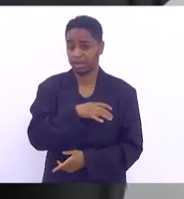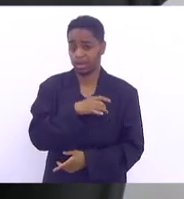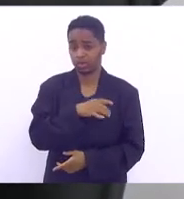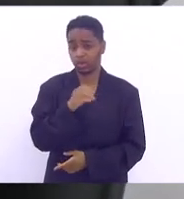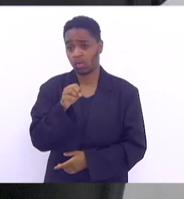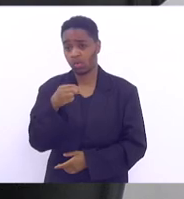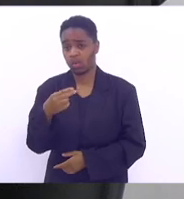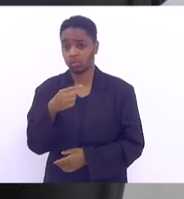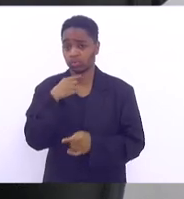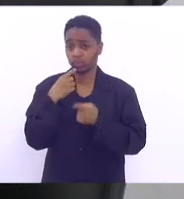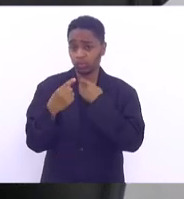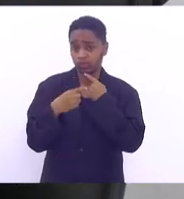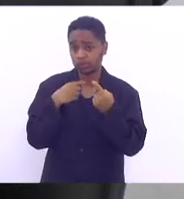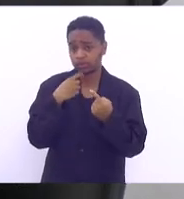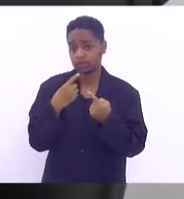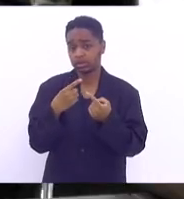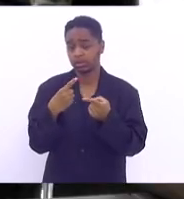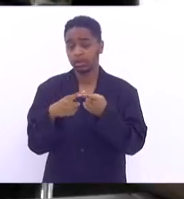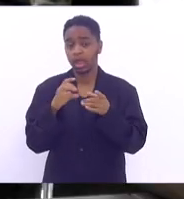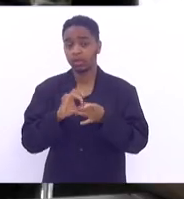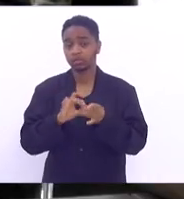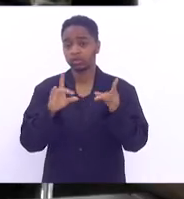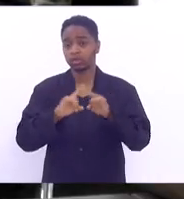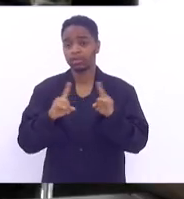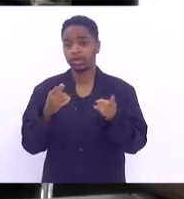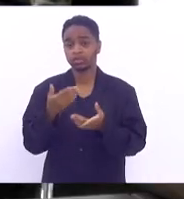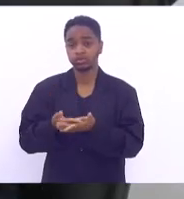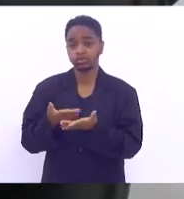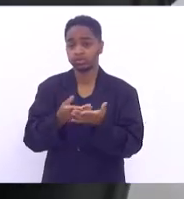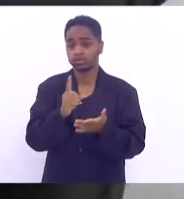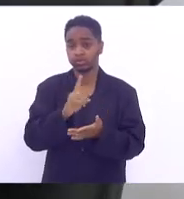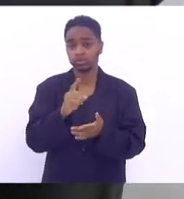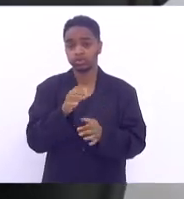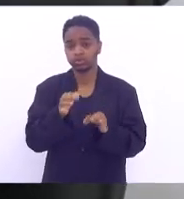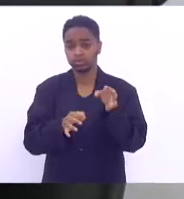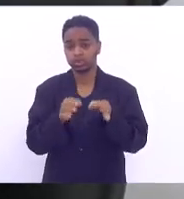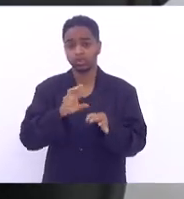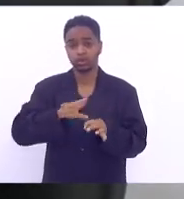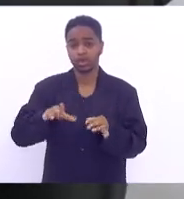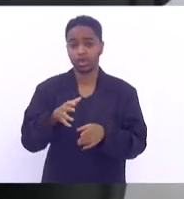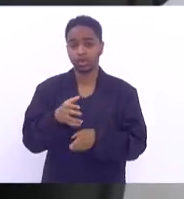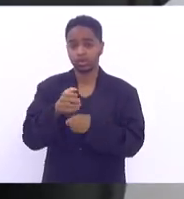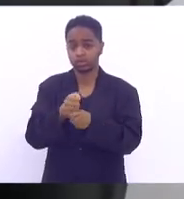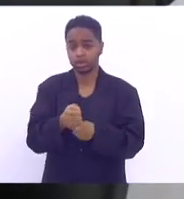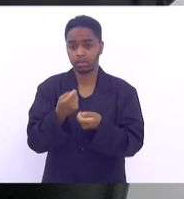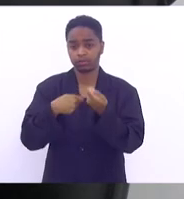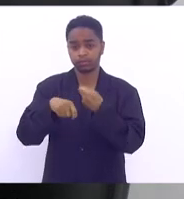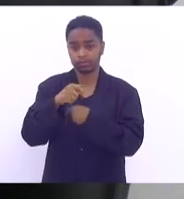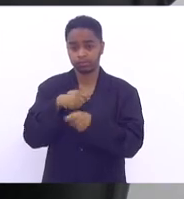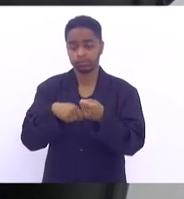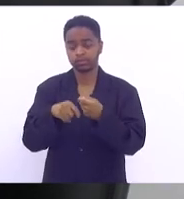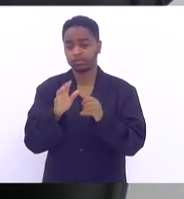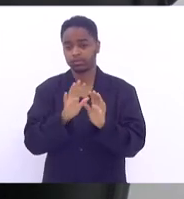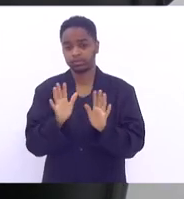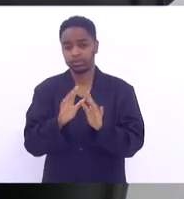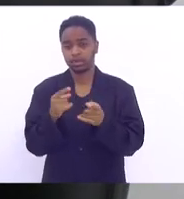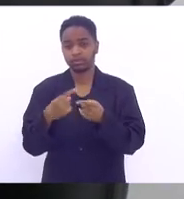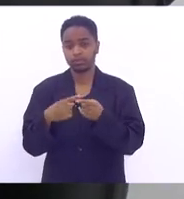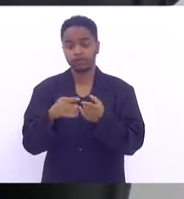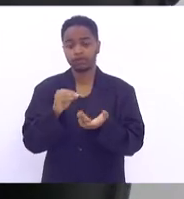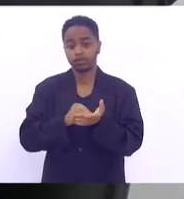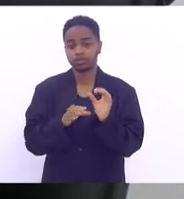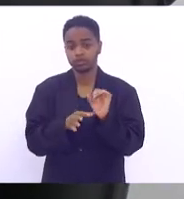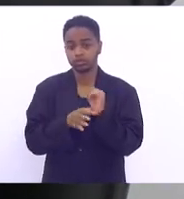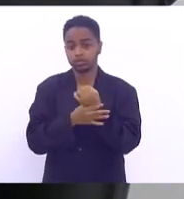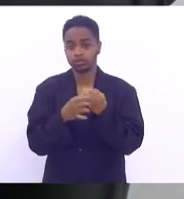uma autorização dúvida, sem o impacto. Em termos jurídicos, não contábeis, financeiros, econômicos. A insegurança jurídica